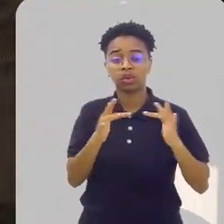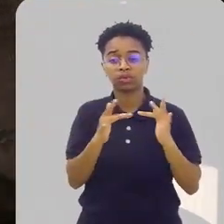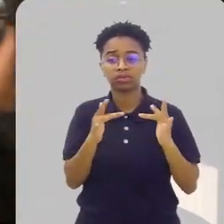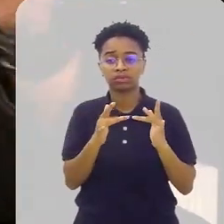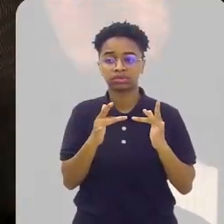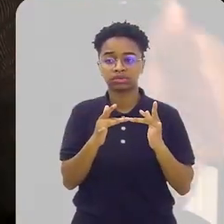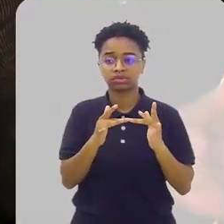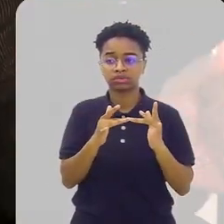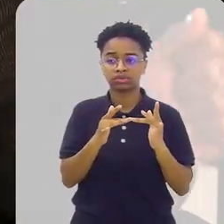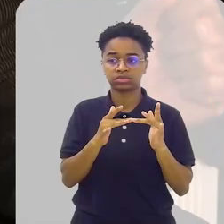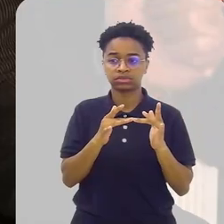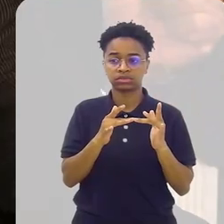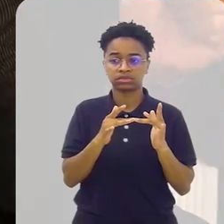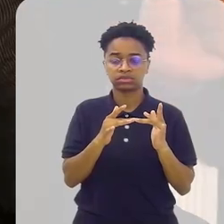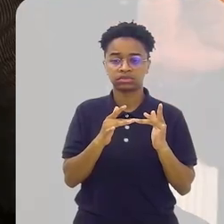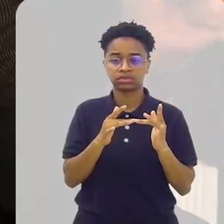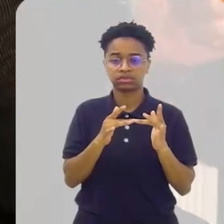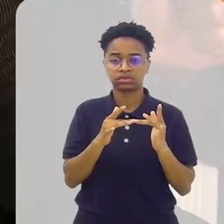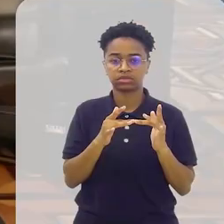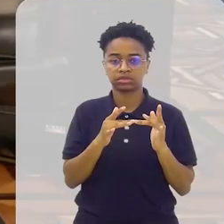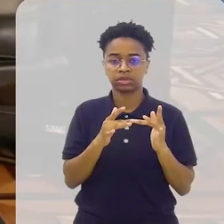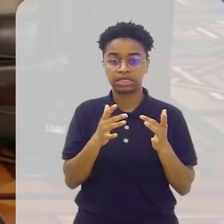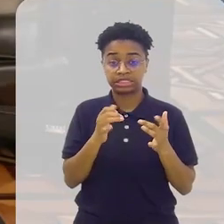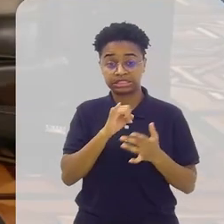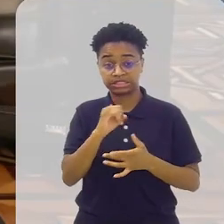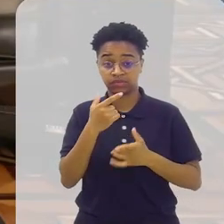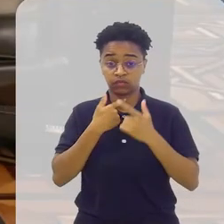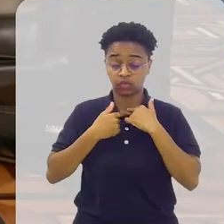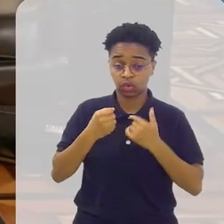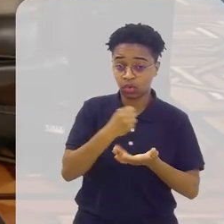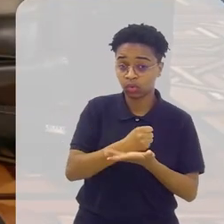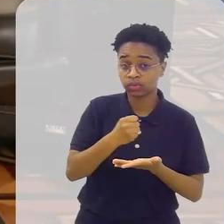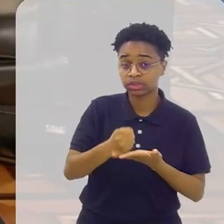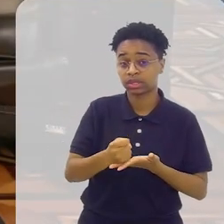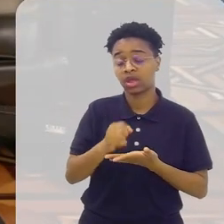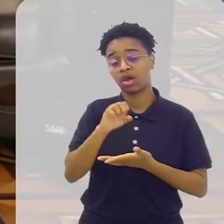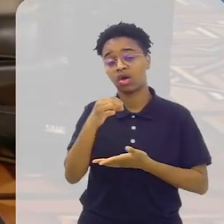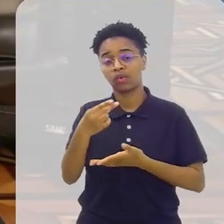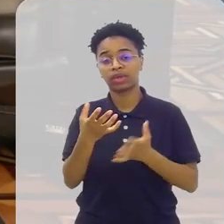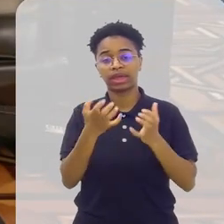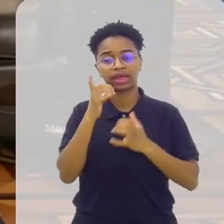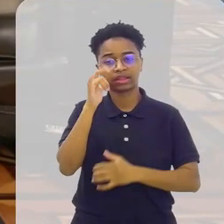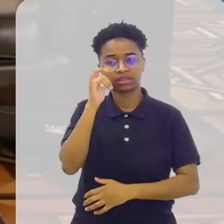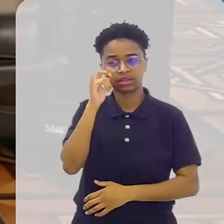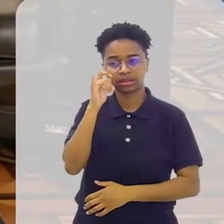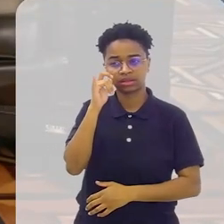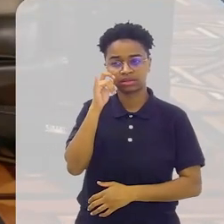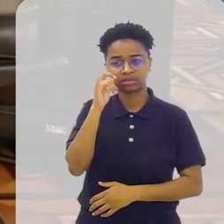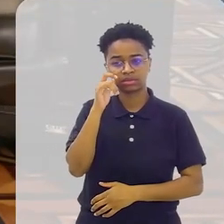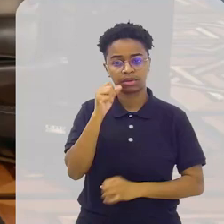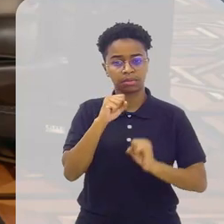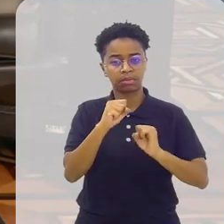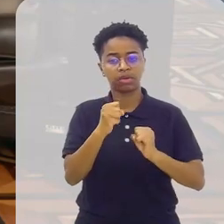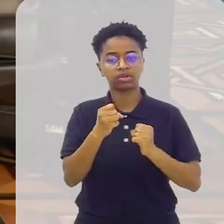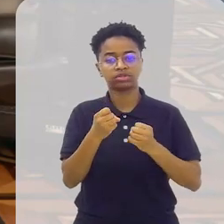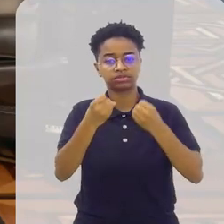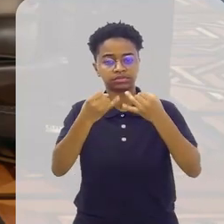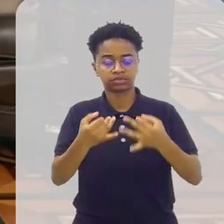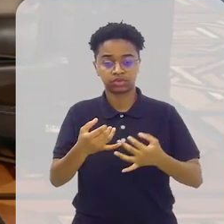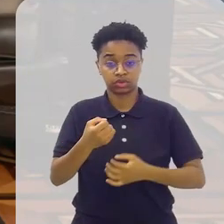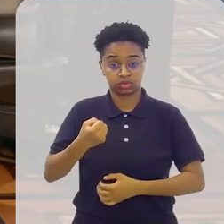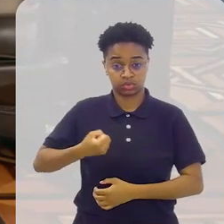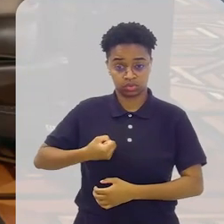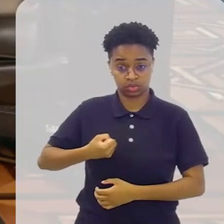telefone para contato Thaisinha é o telefone de Andressa Marques é se você quer contratar se você quer ver no Instagram